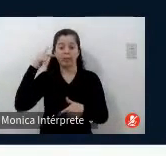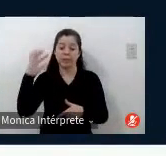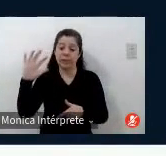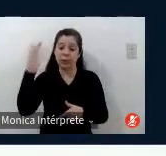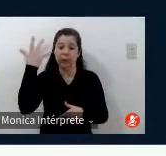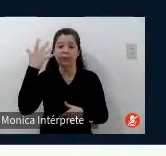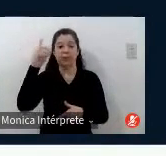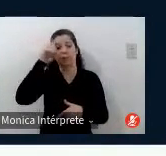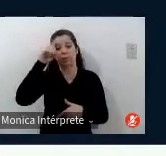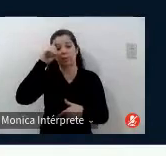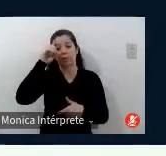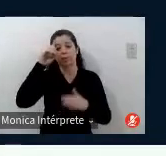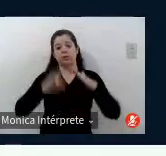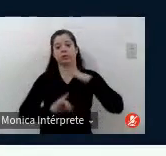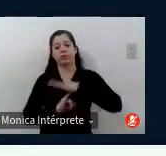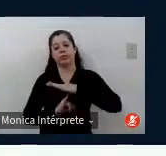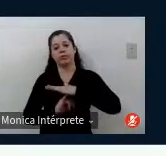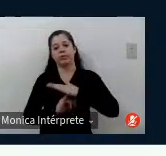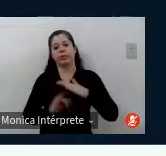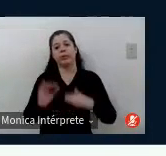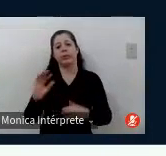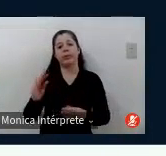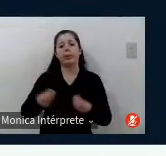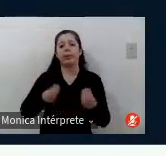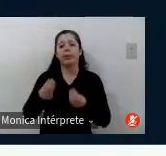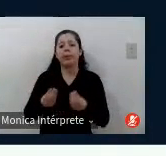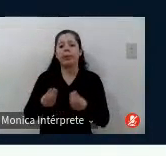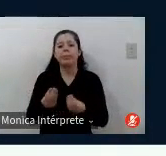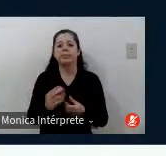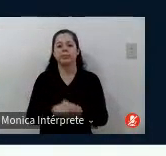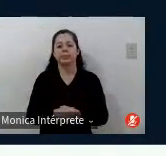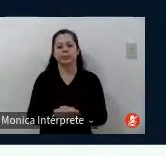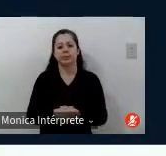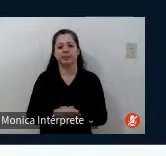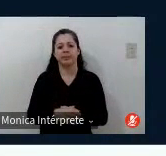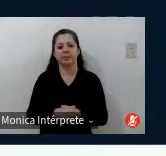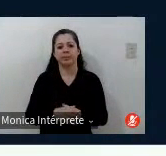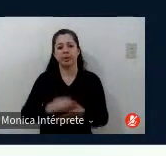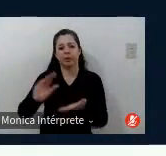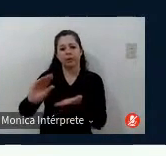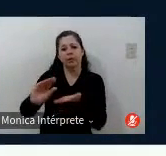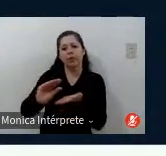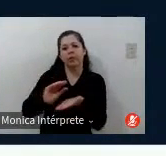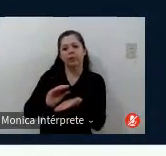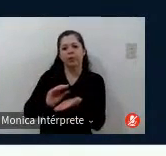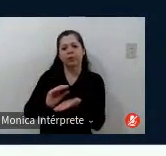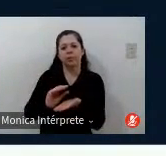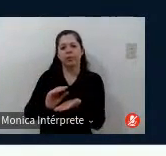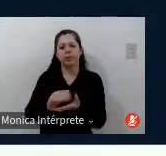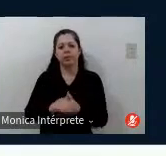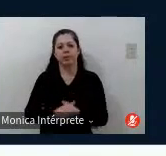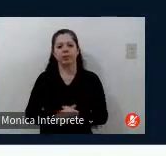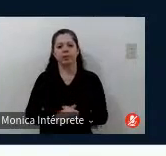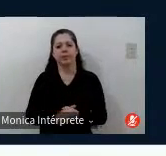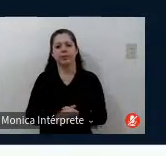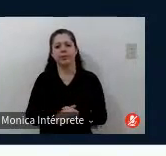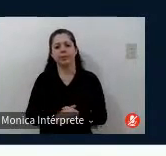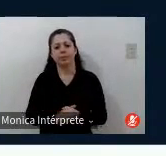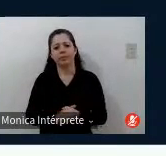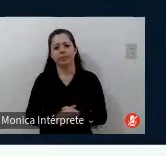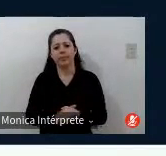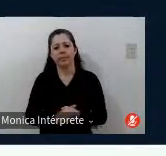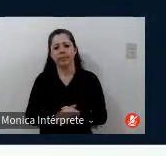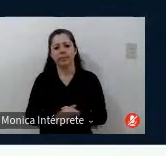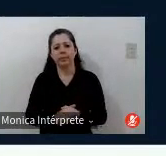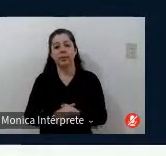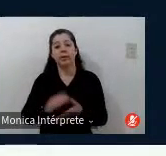né? Do orçamento geral do IF, né? Mas ela prevê, né, que os financiamentos poderão